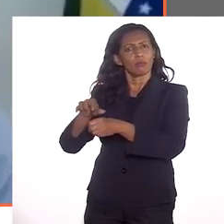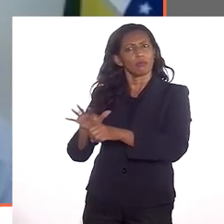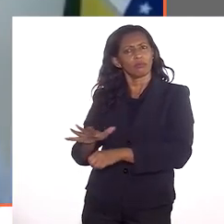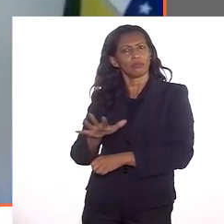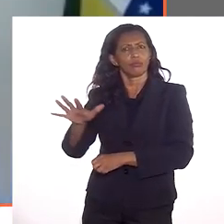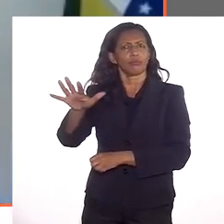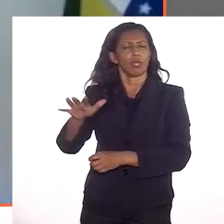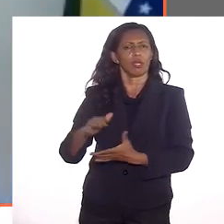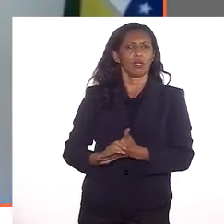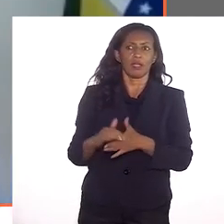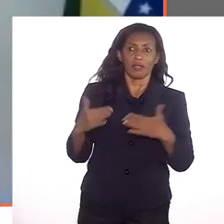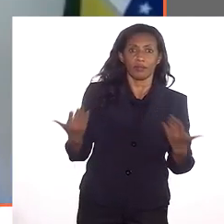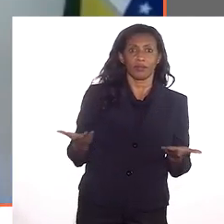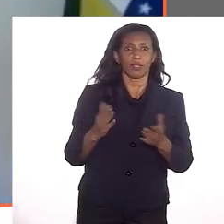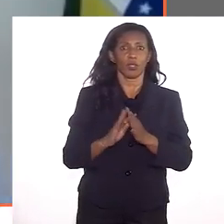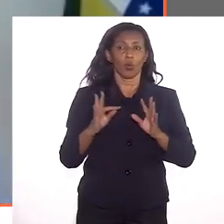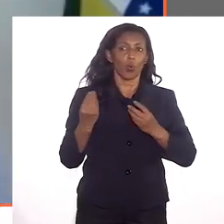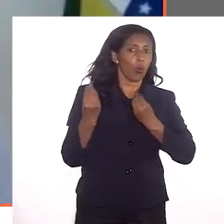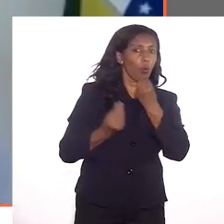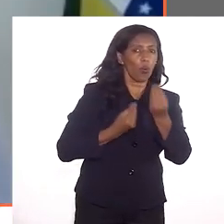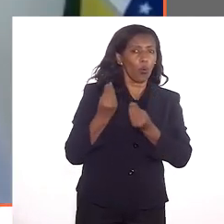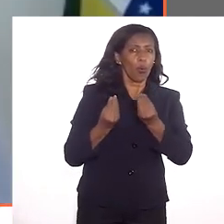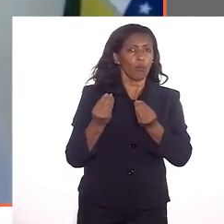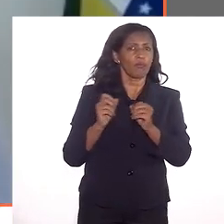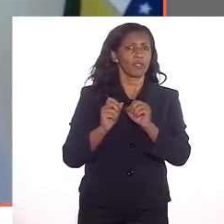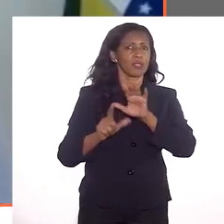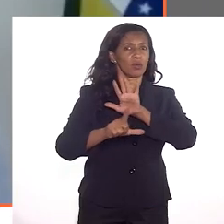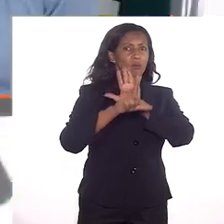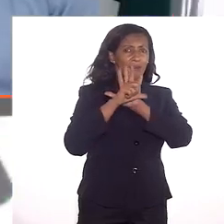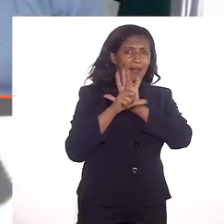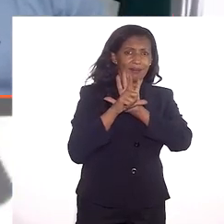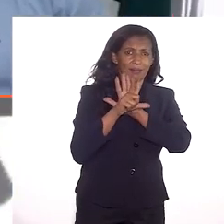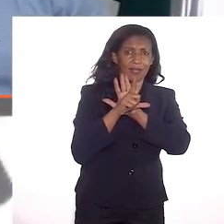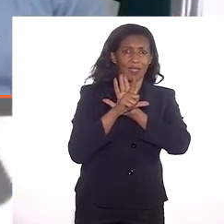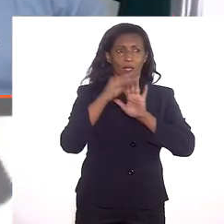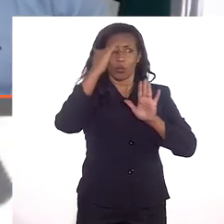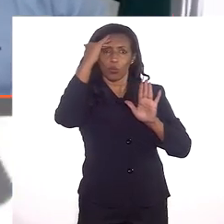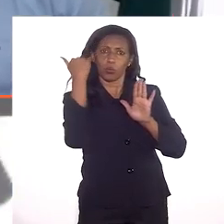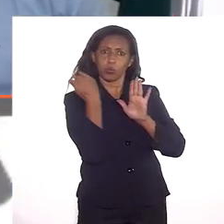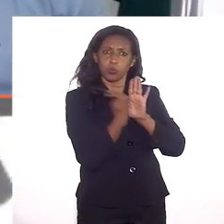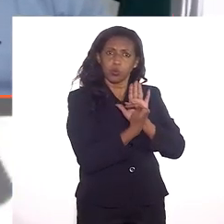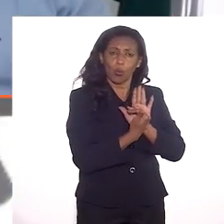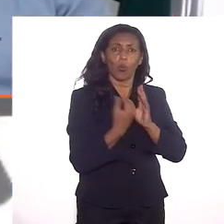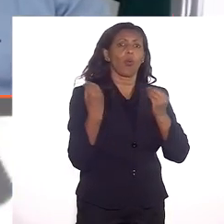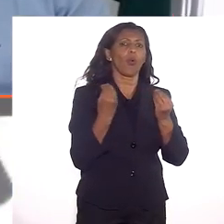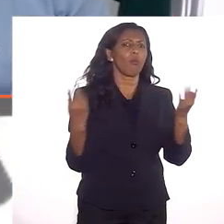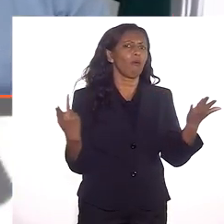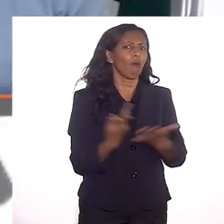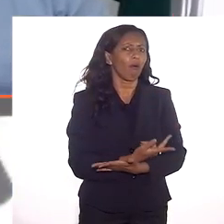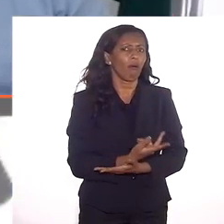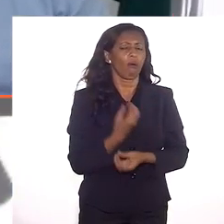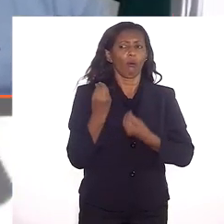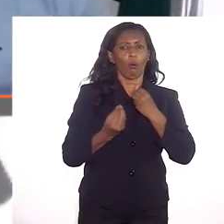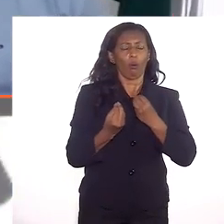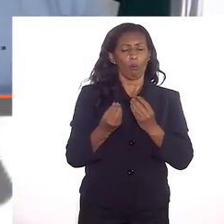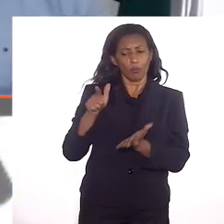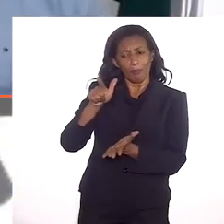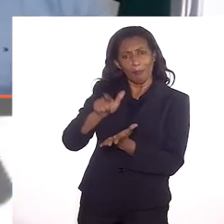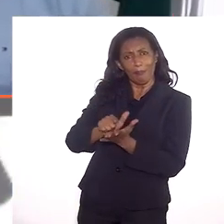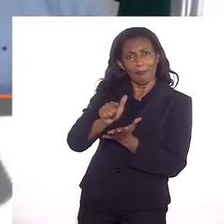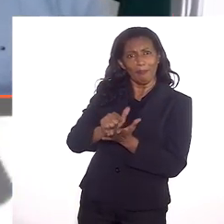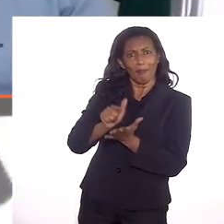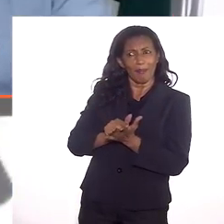presente no território, o potencial, enfim. Então, como fazer uma lei como essa? Como fazê-la cumprir? Como fazê-la acontecer? Como